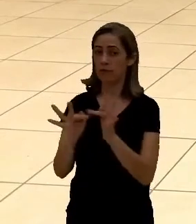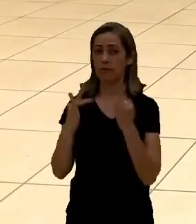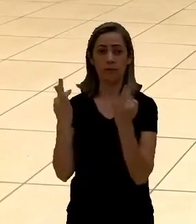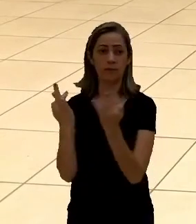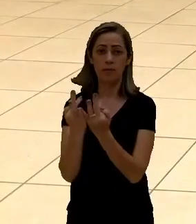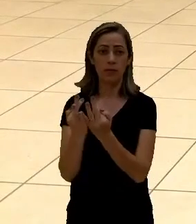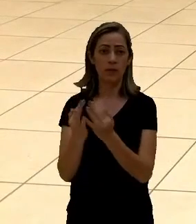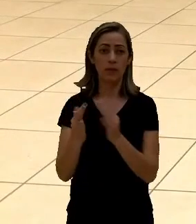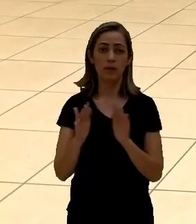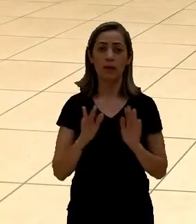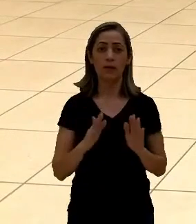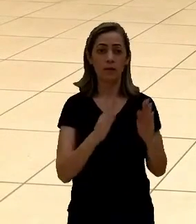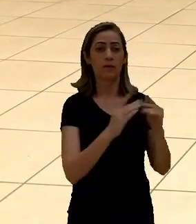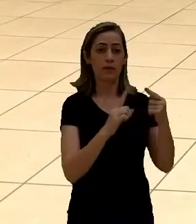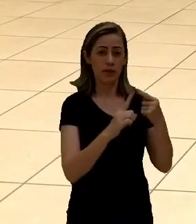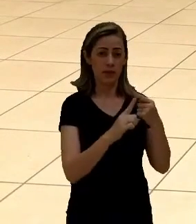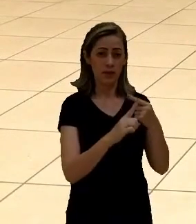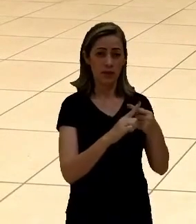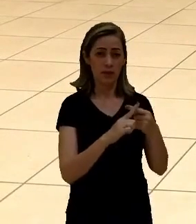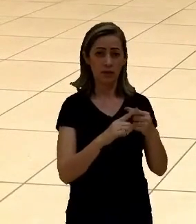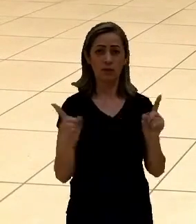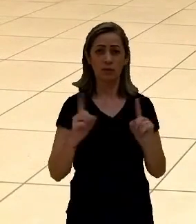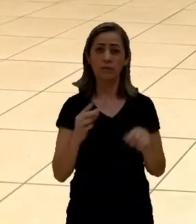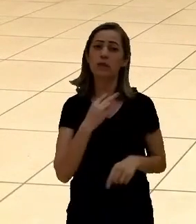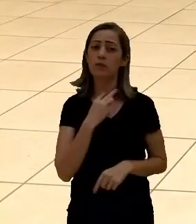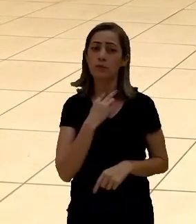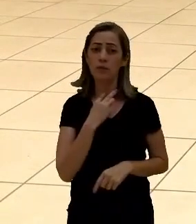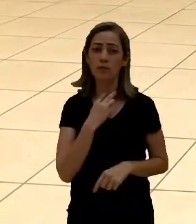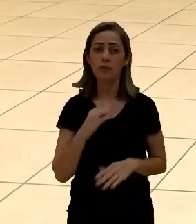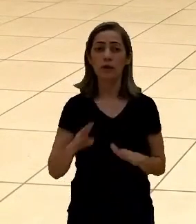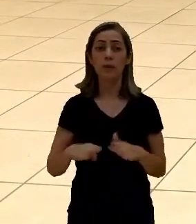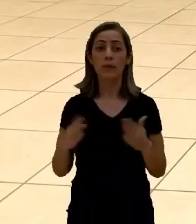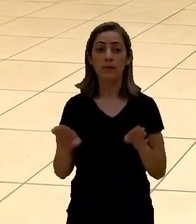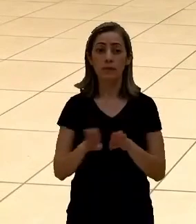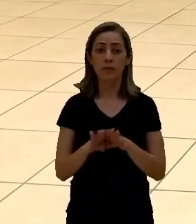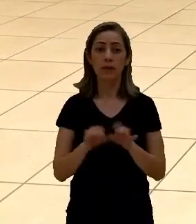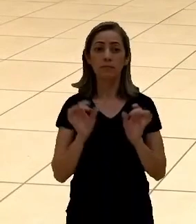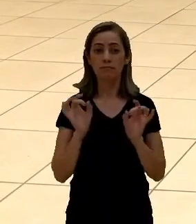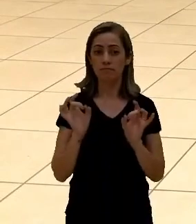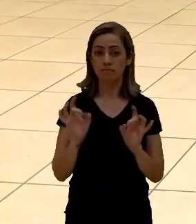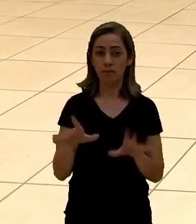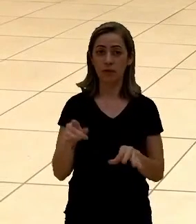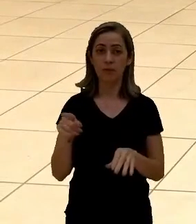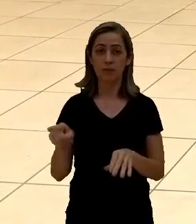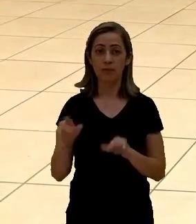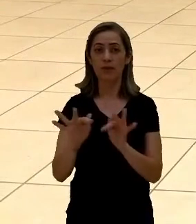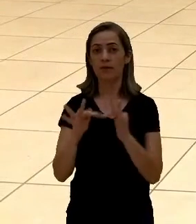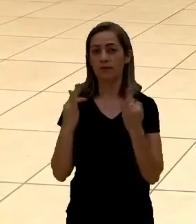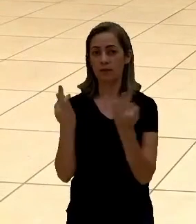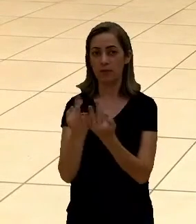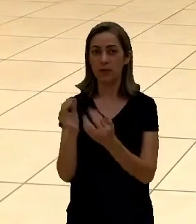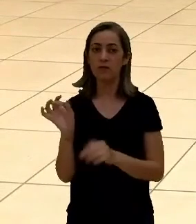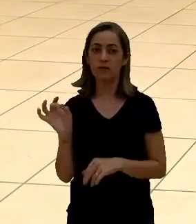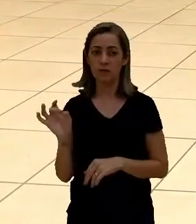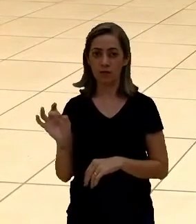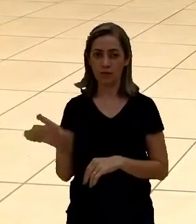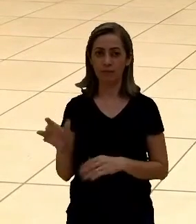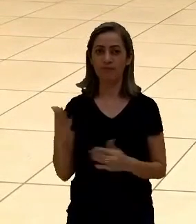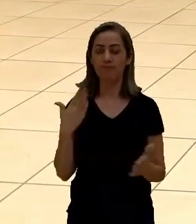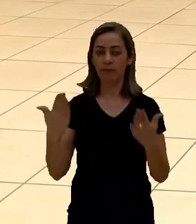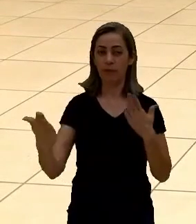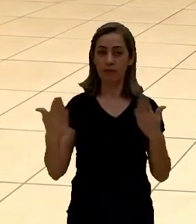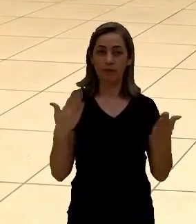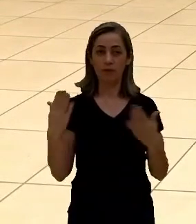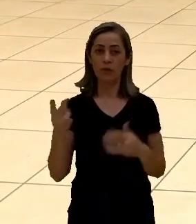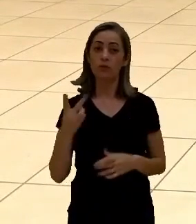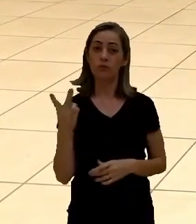igreja e também não posso eh deixar a igreja de lado para atender a minha família temos que saber equilibrar e estar 100%